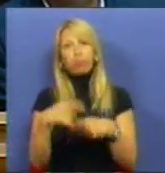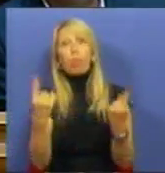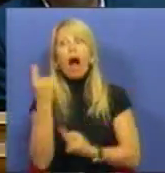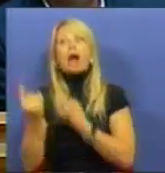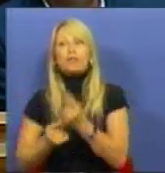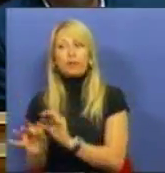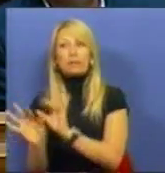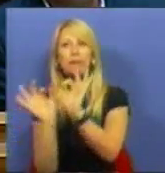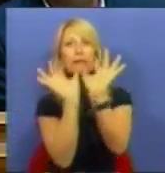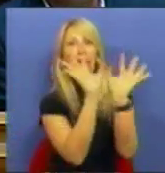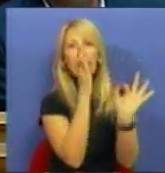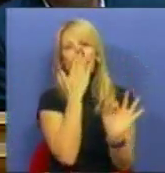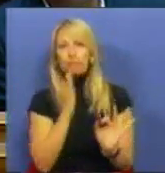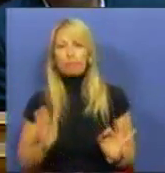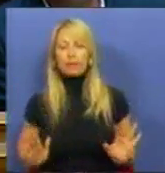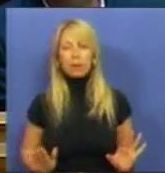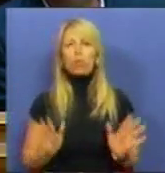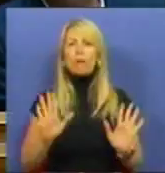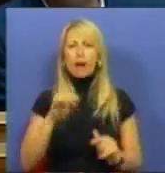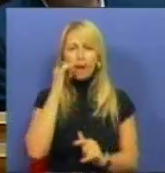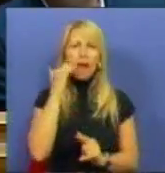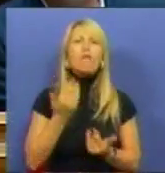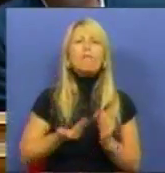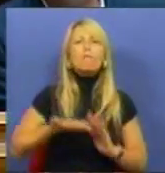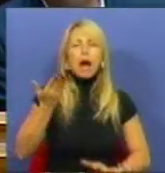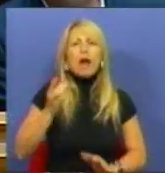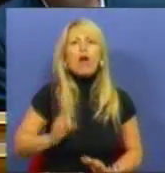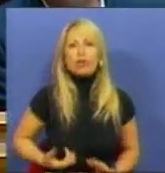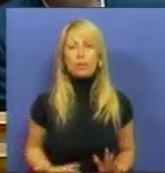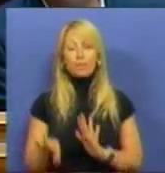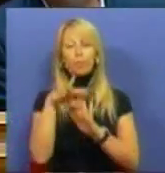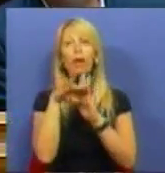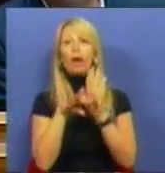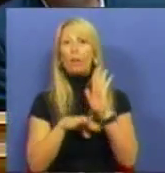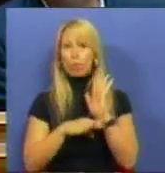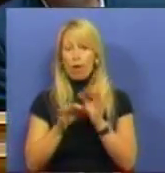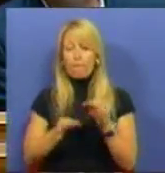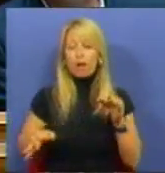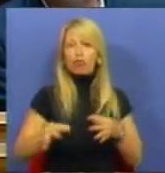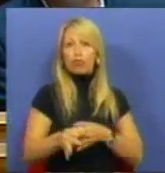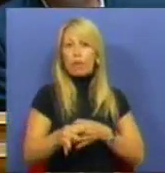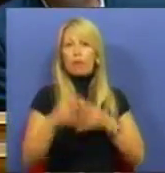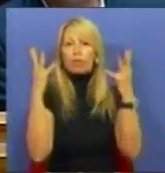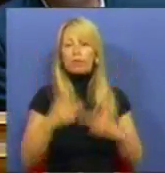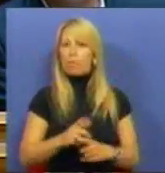semelhantes. Mas mais grave do que isso, este programa de ajustamento orçamental